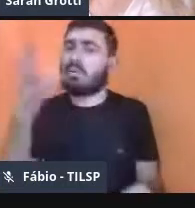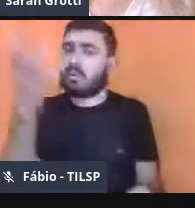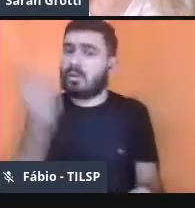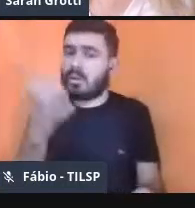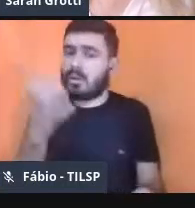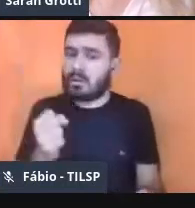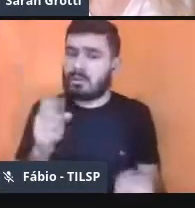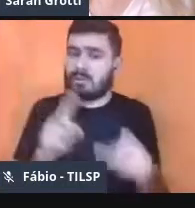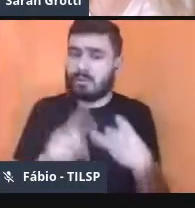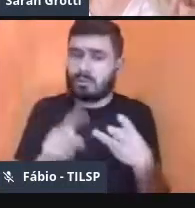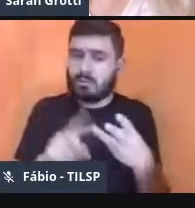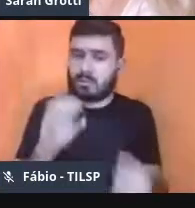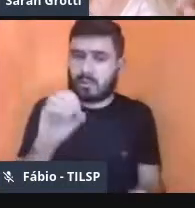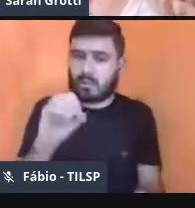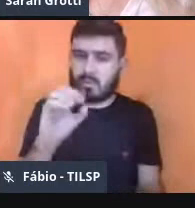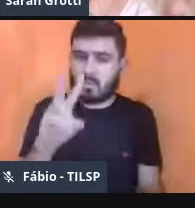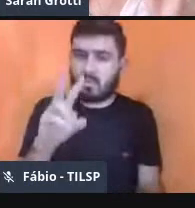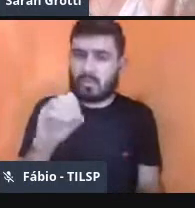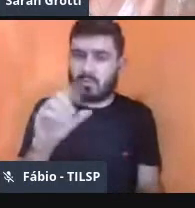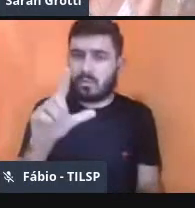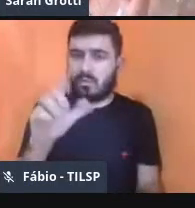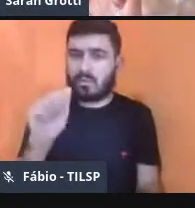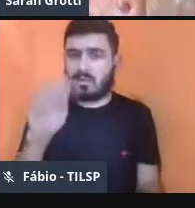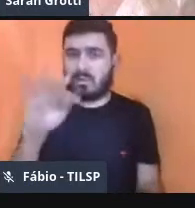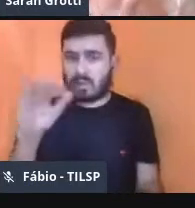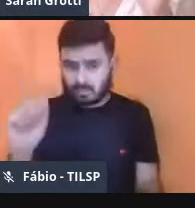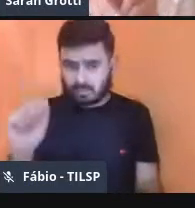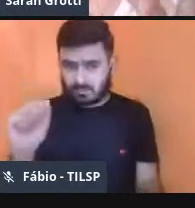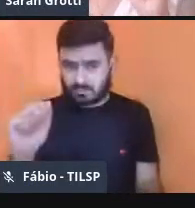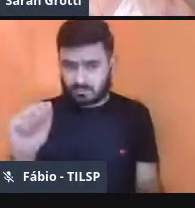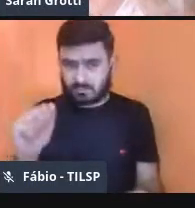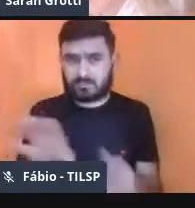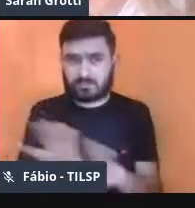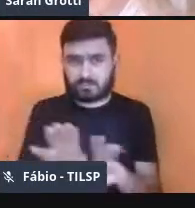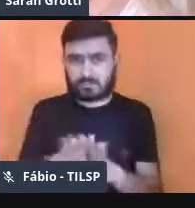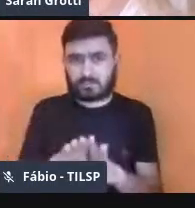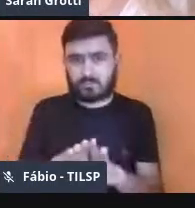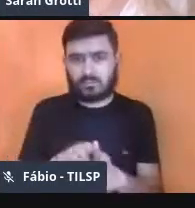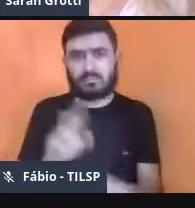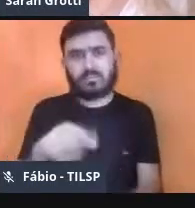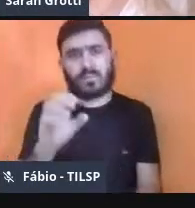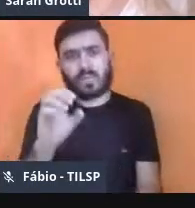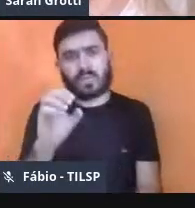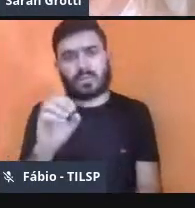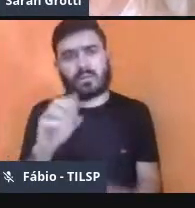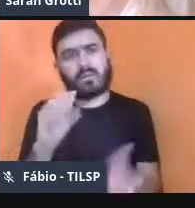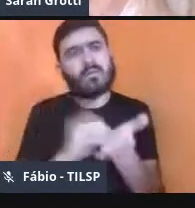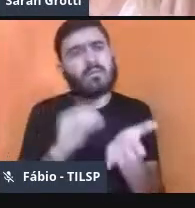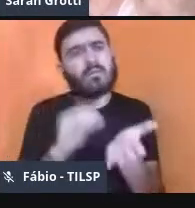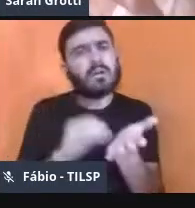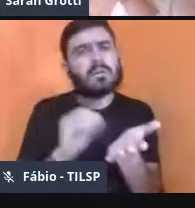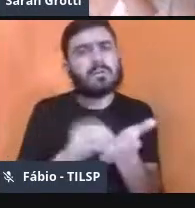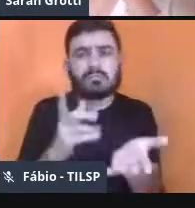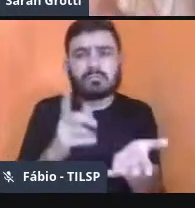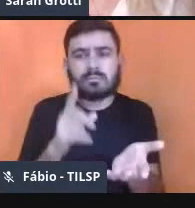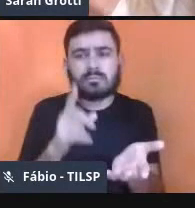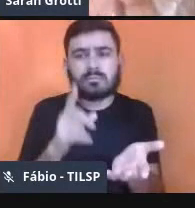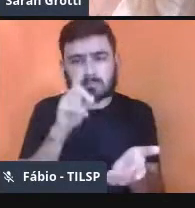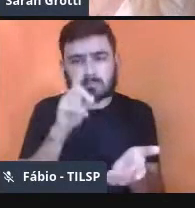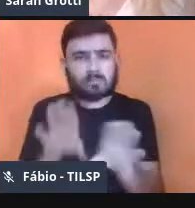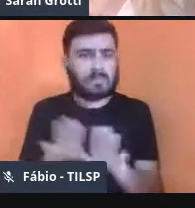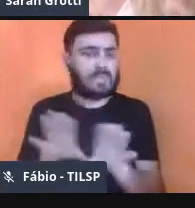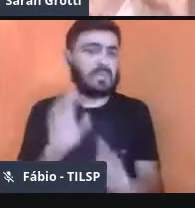vegetariano. E o ovo vegetariano, faltou aí uma correção, que só